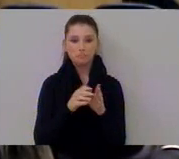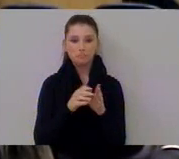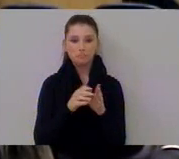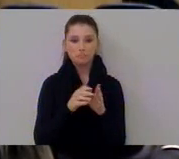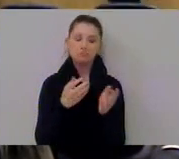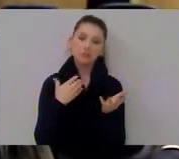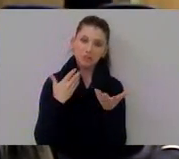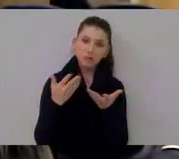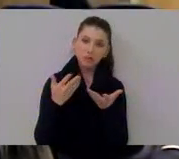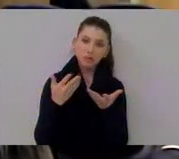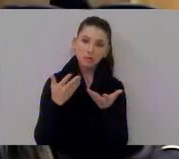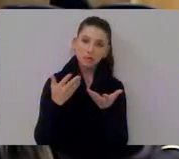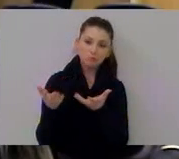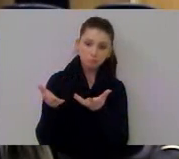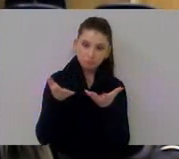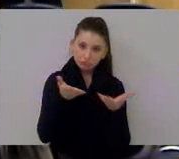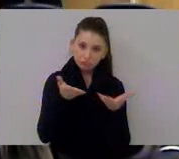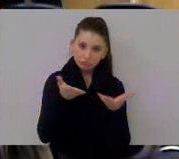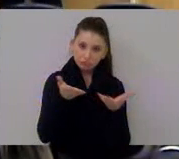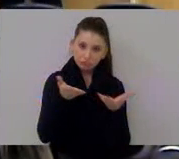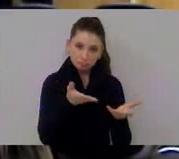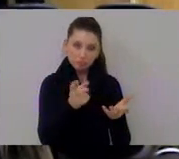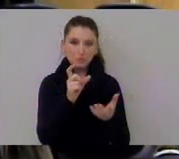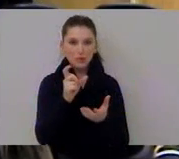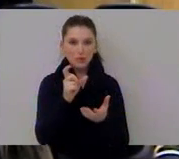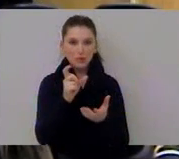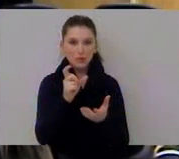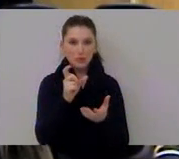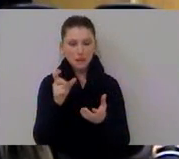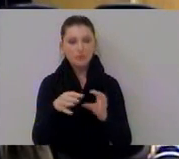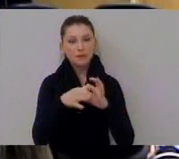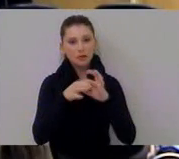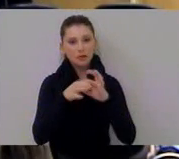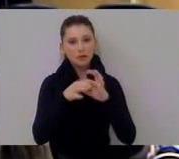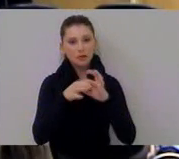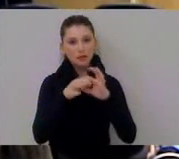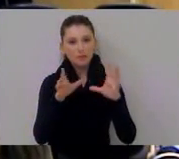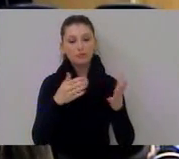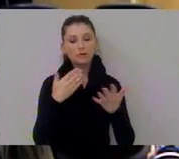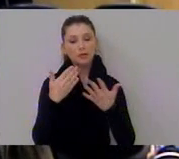lá daquela comunidade. Obrigado, senhor presidente.